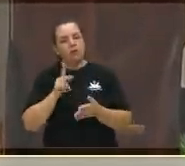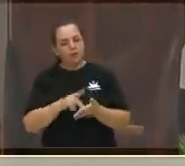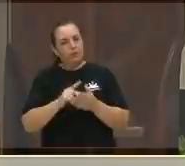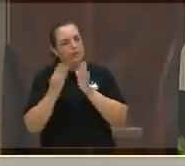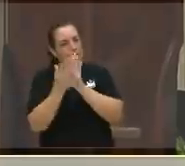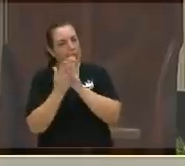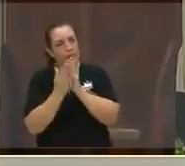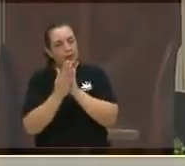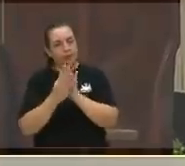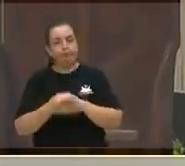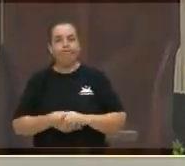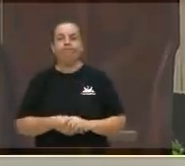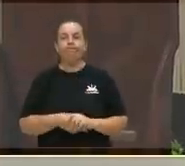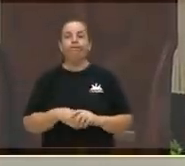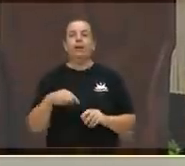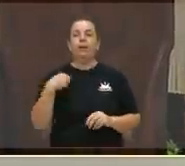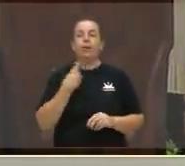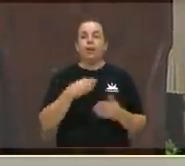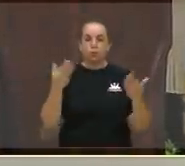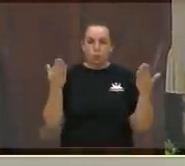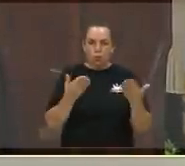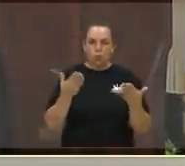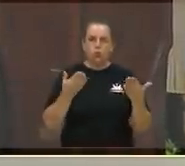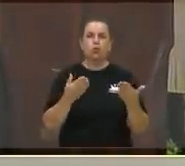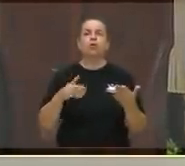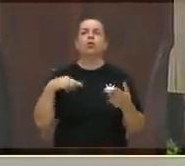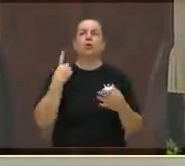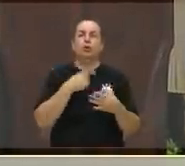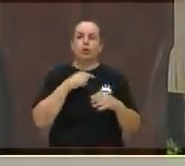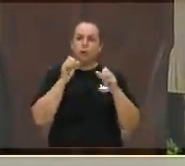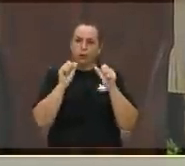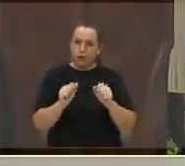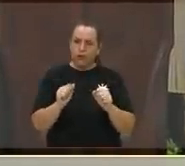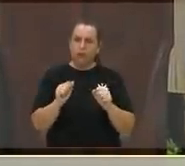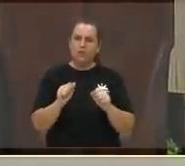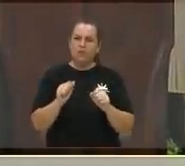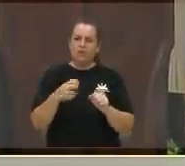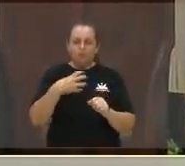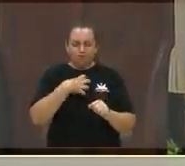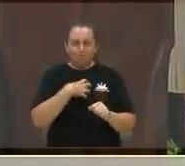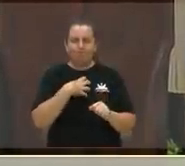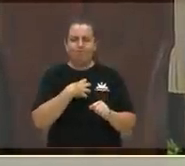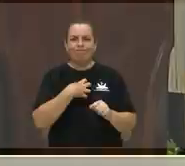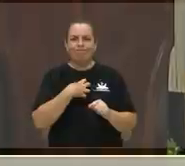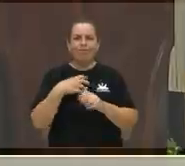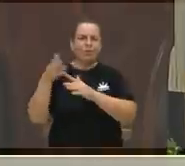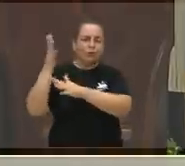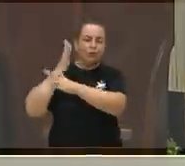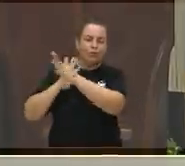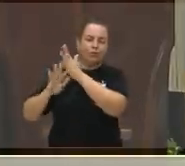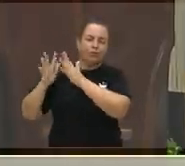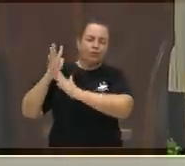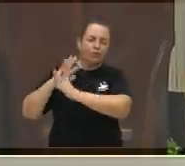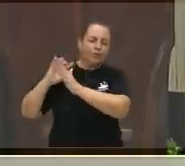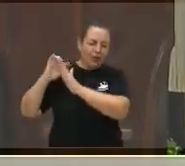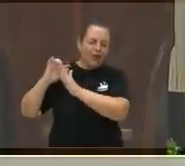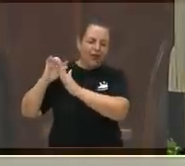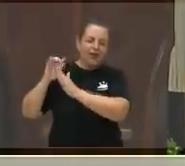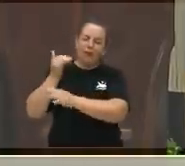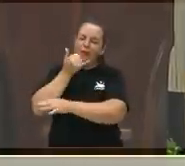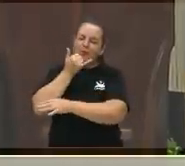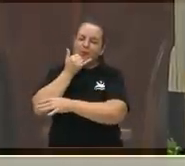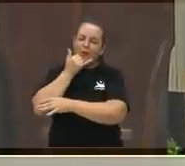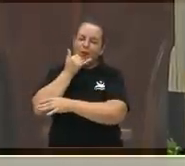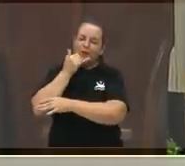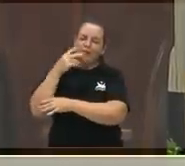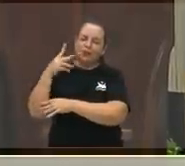o que privilégio enquanto hoje se aplica poderão vir eu te absolvo dos teus pecados pai e